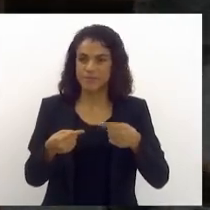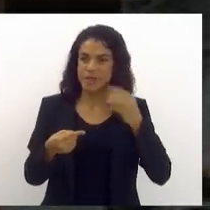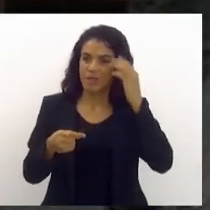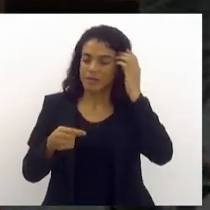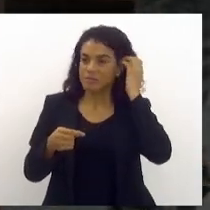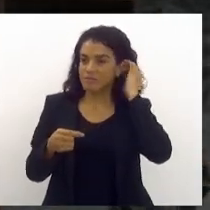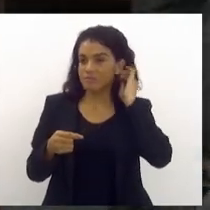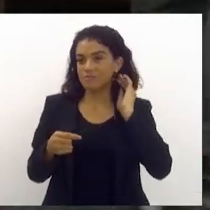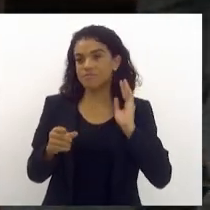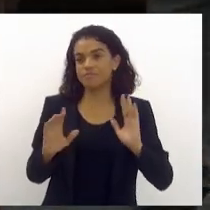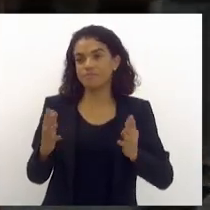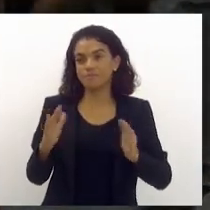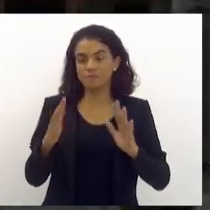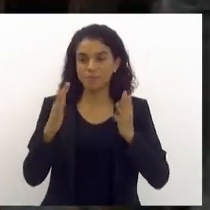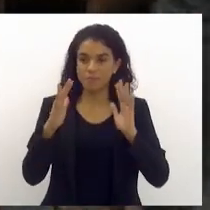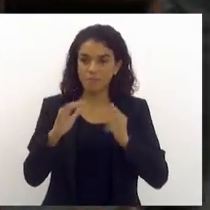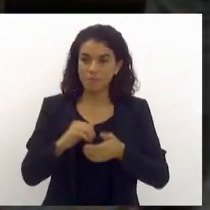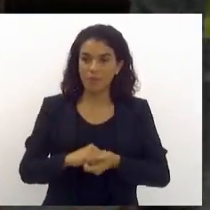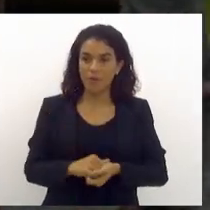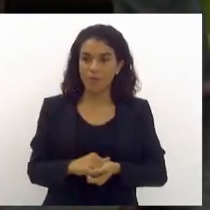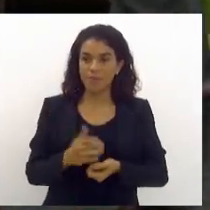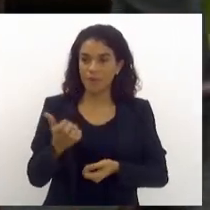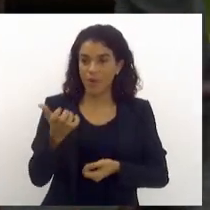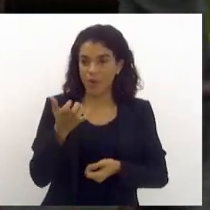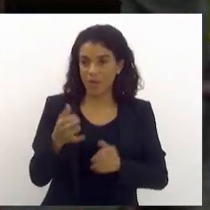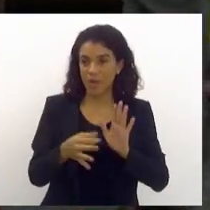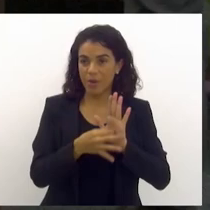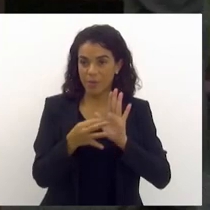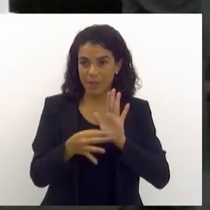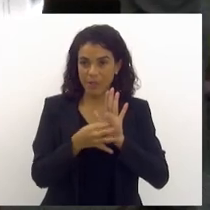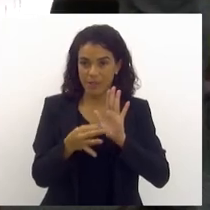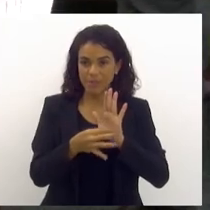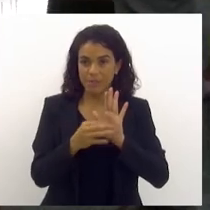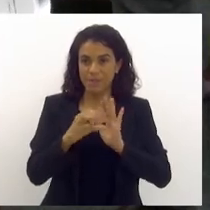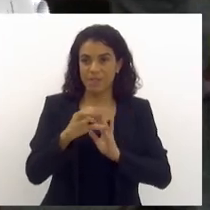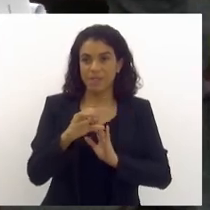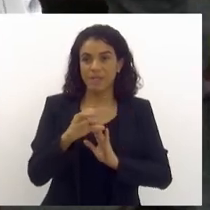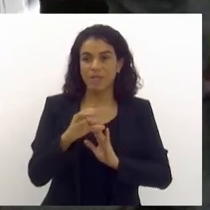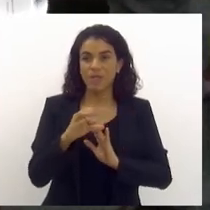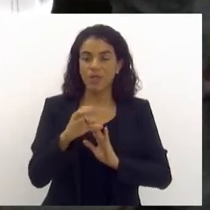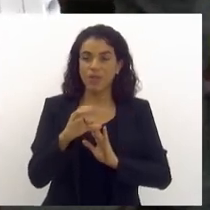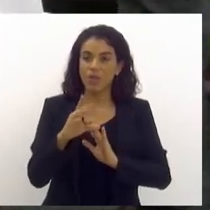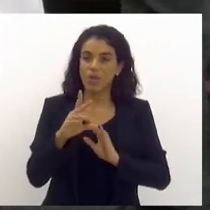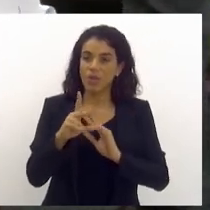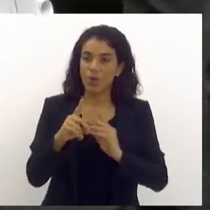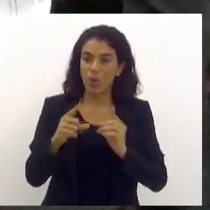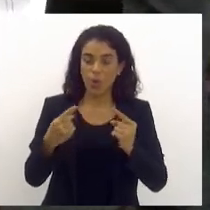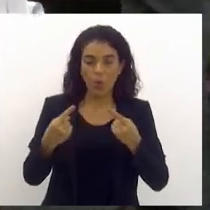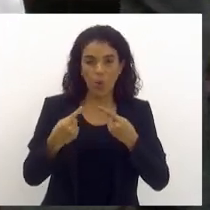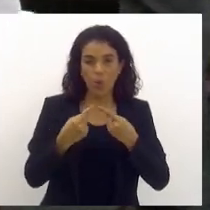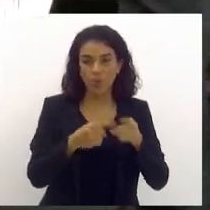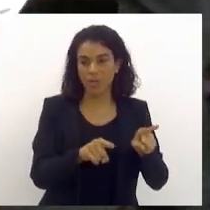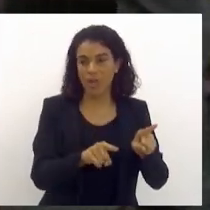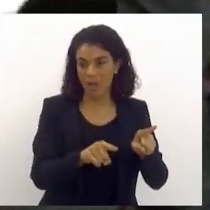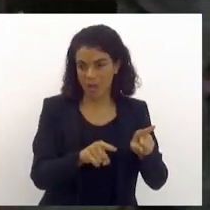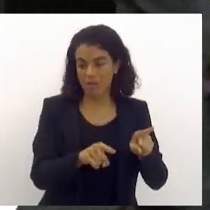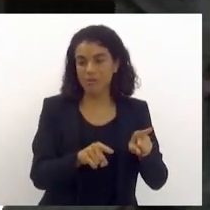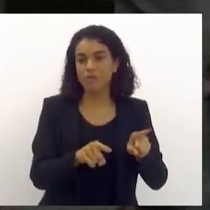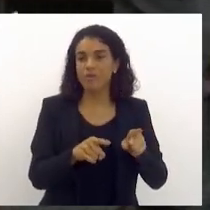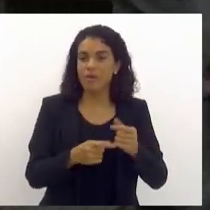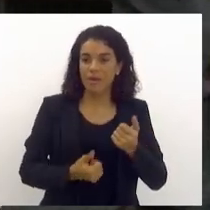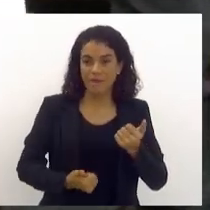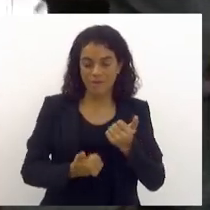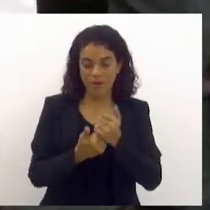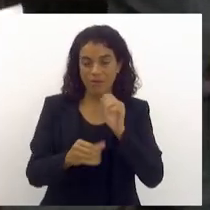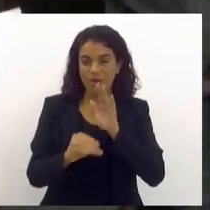colégio, celebrando ele. Eu quero aqui dar o parecer pela CDH, no mérito, contrário à mensagem, favorável